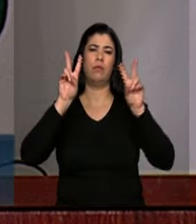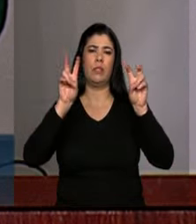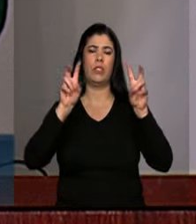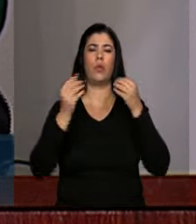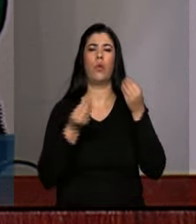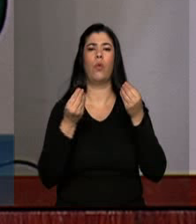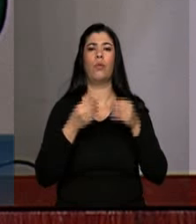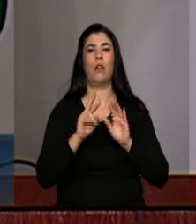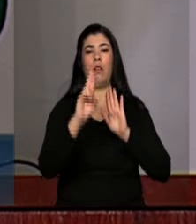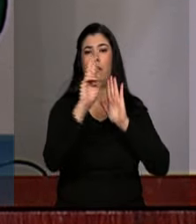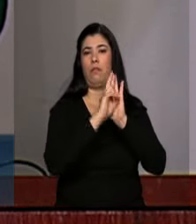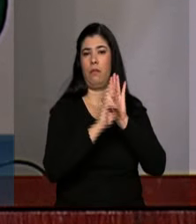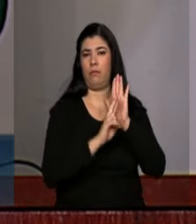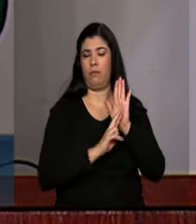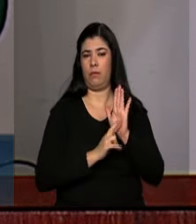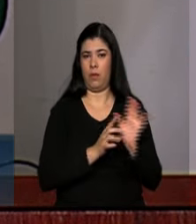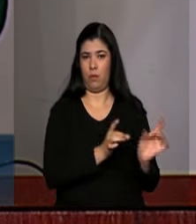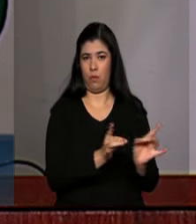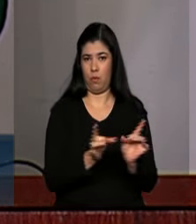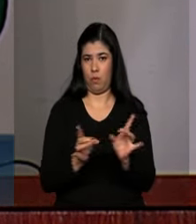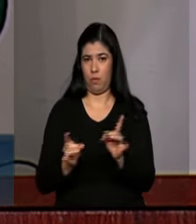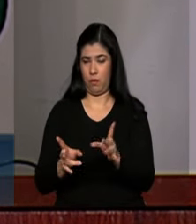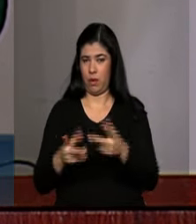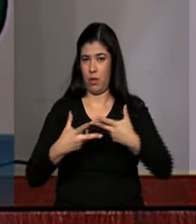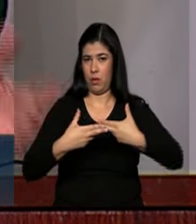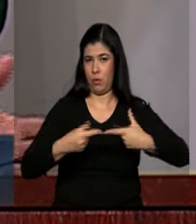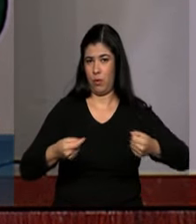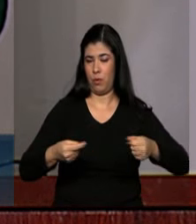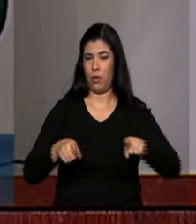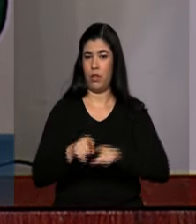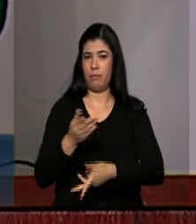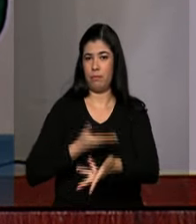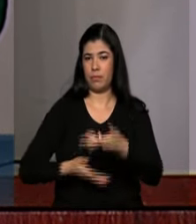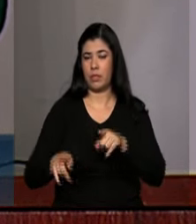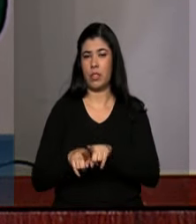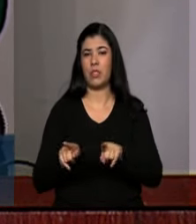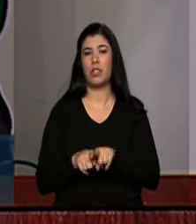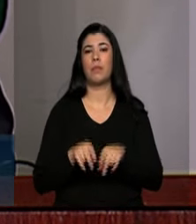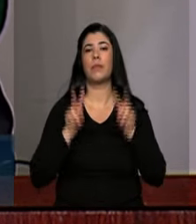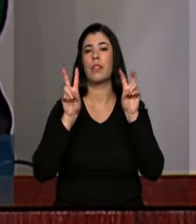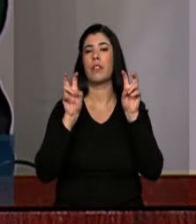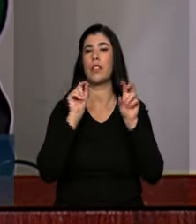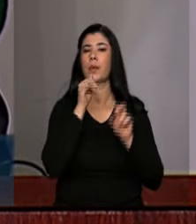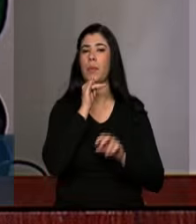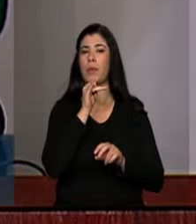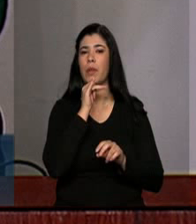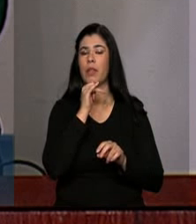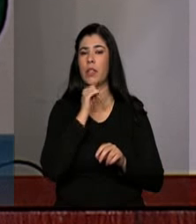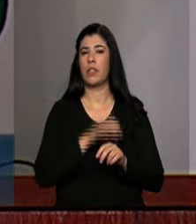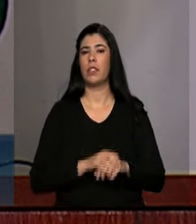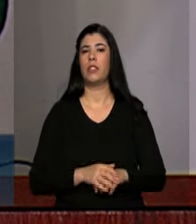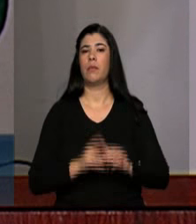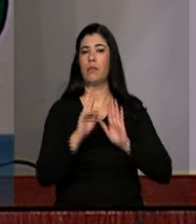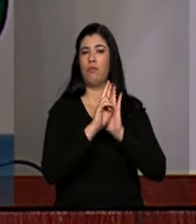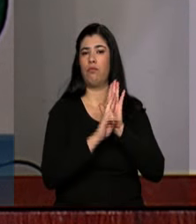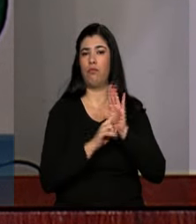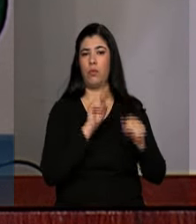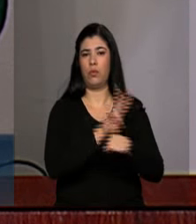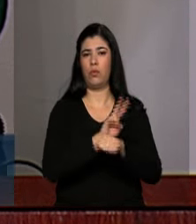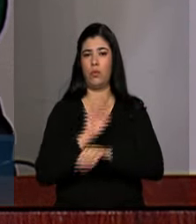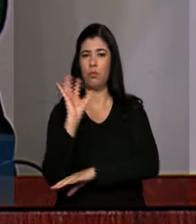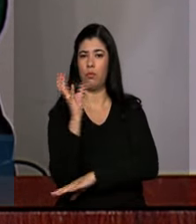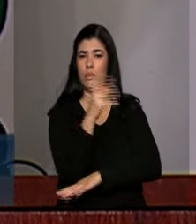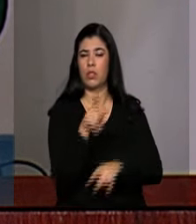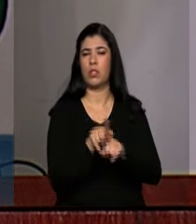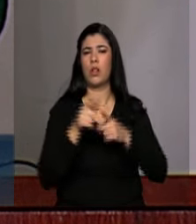regulação do comércio mundial de bens e serviços, passando pelos temas relacionados ao regime ambiental, a questões de